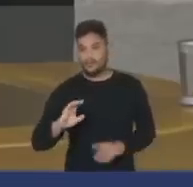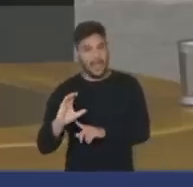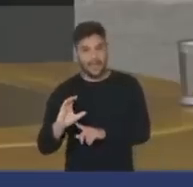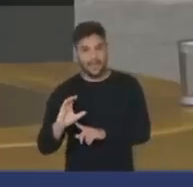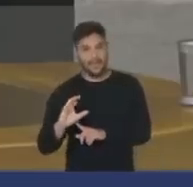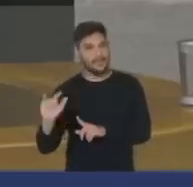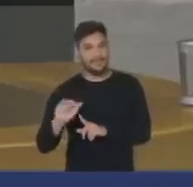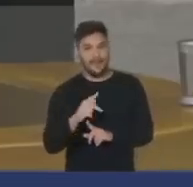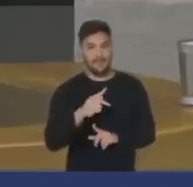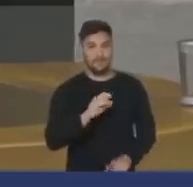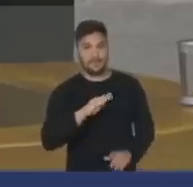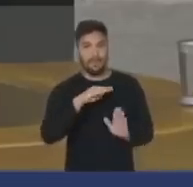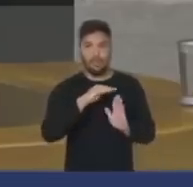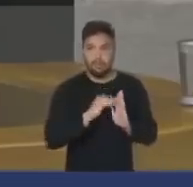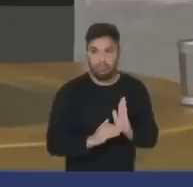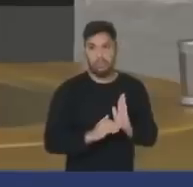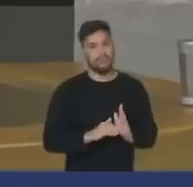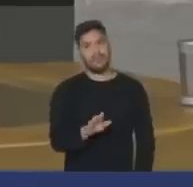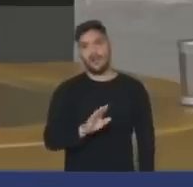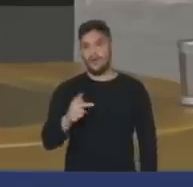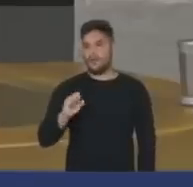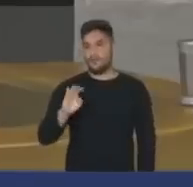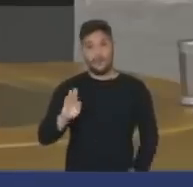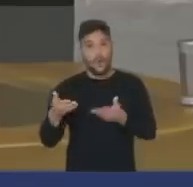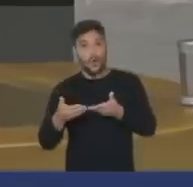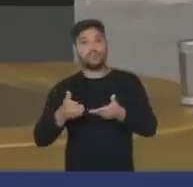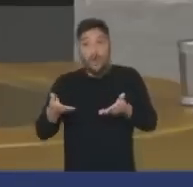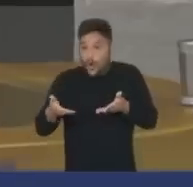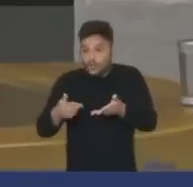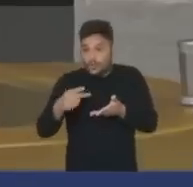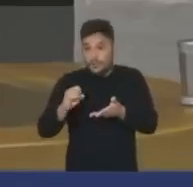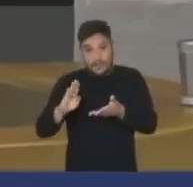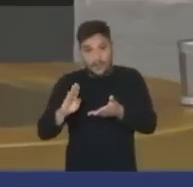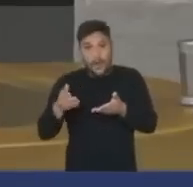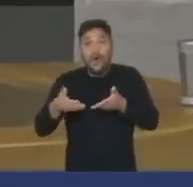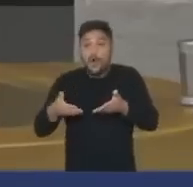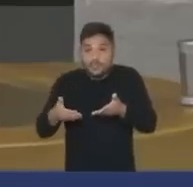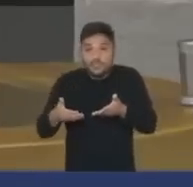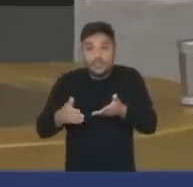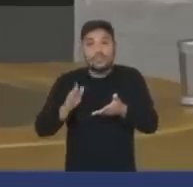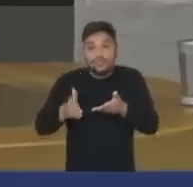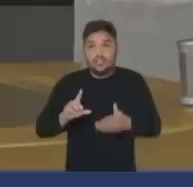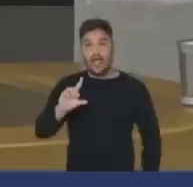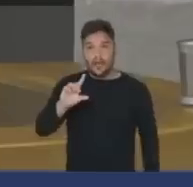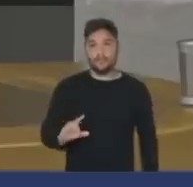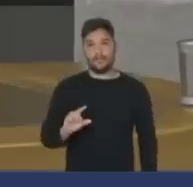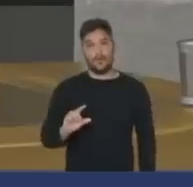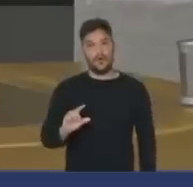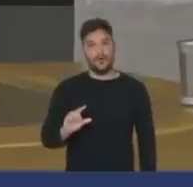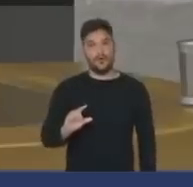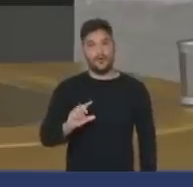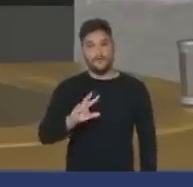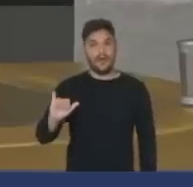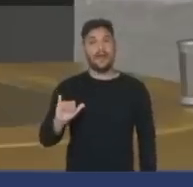transição que vai fazer o PIB cair. Isso é uma falácia. O PIB hoje, já hoje, não é amanhã, hoje já está precificado que